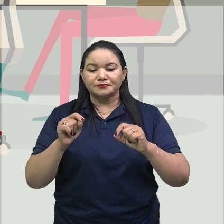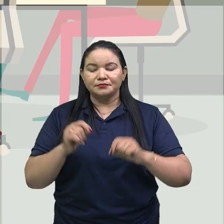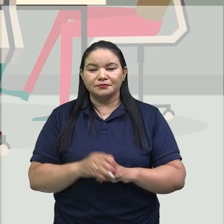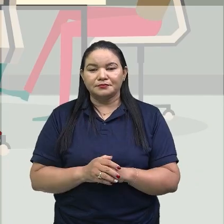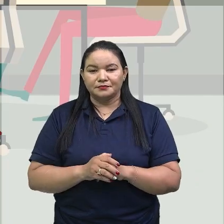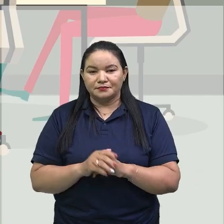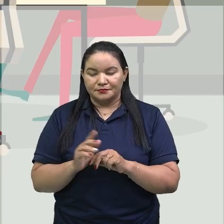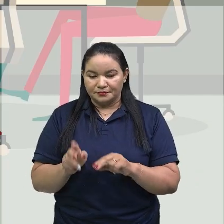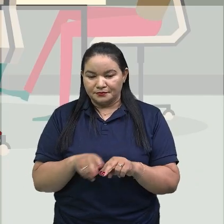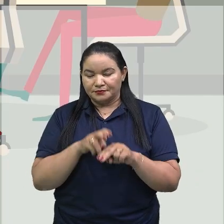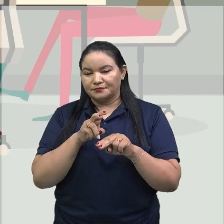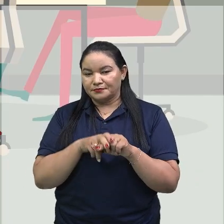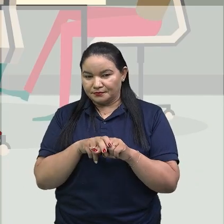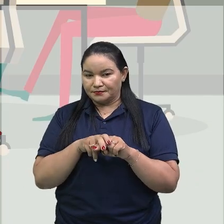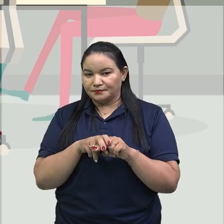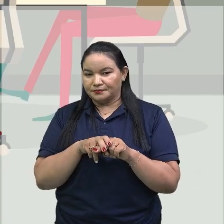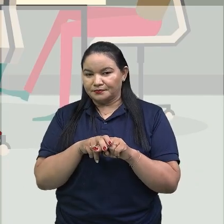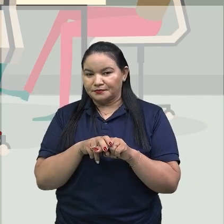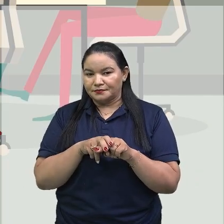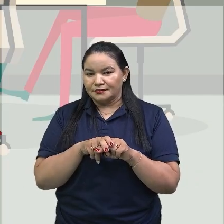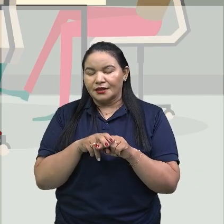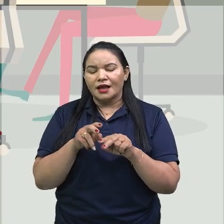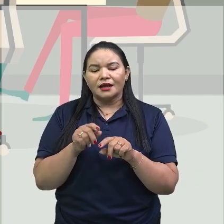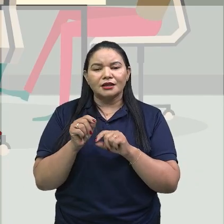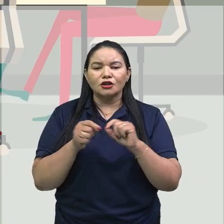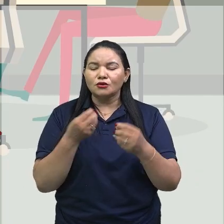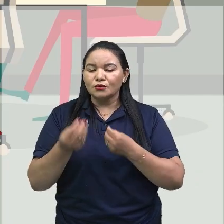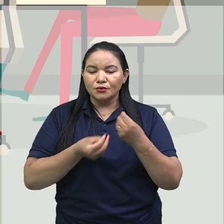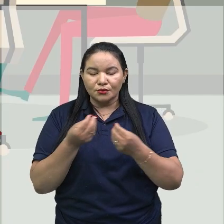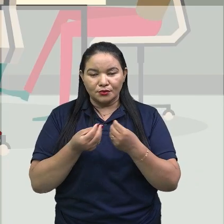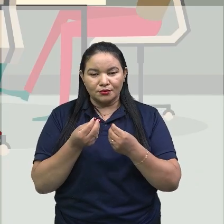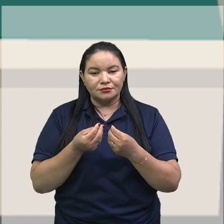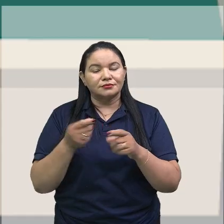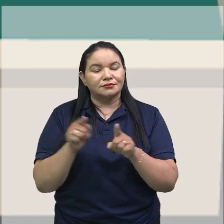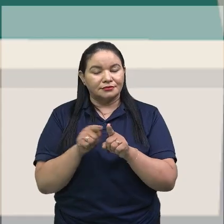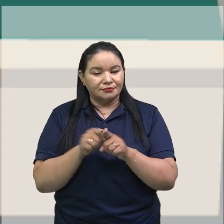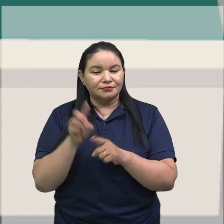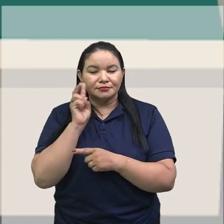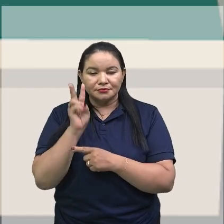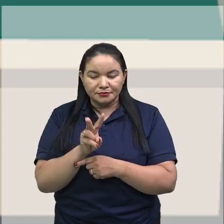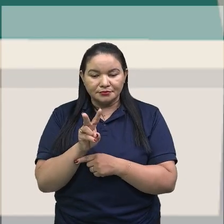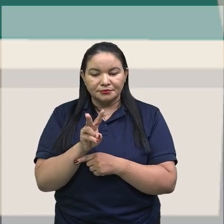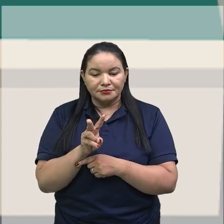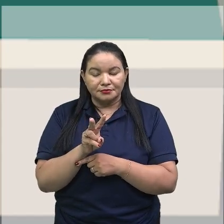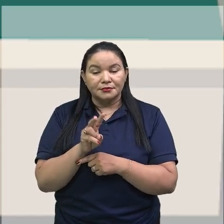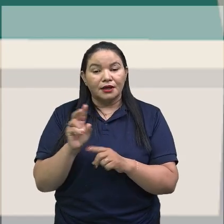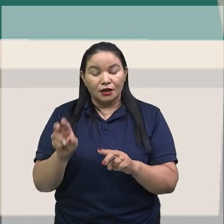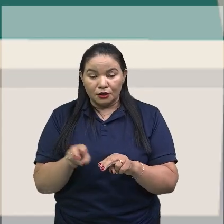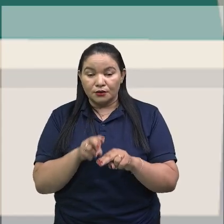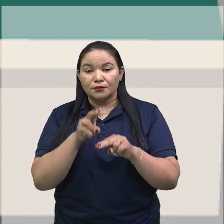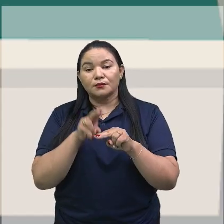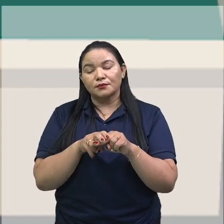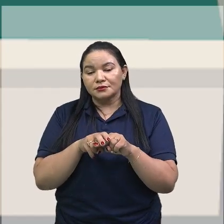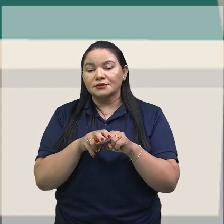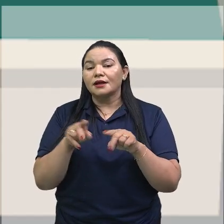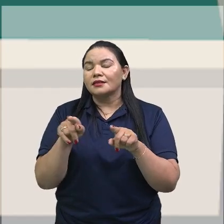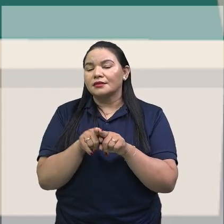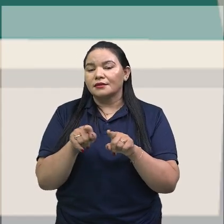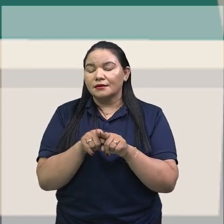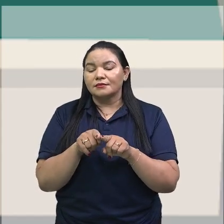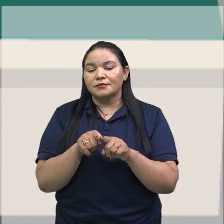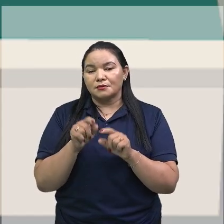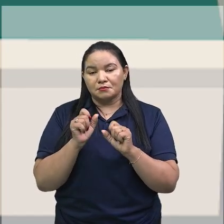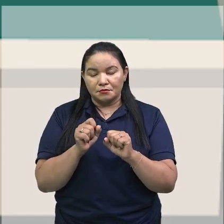as pernas cruzadas. A posição das pernas também diz muito sobre você. Quando elas estão cruzadas, elas podem